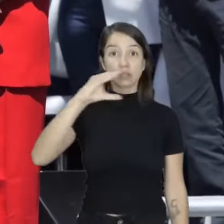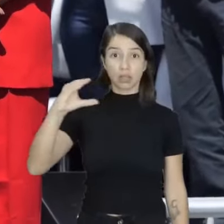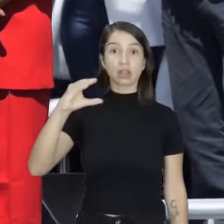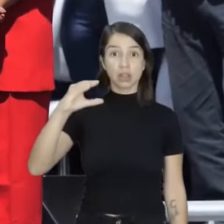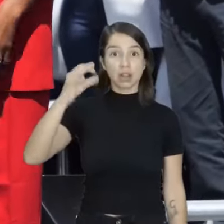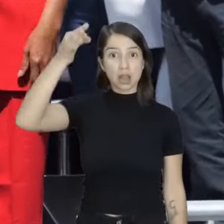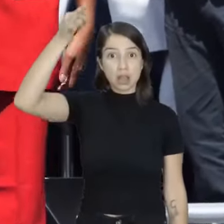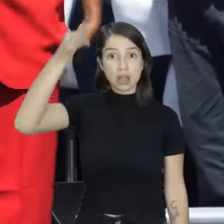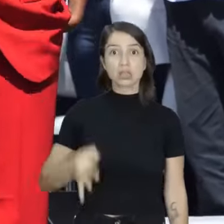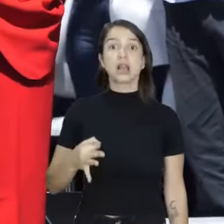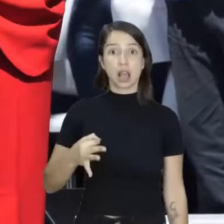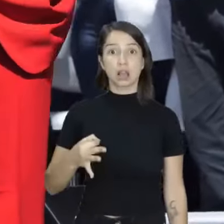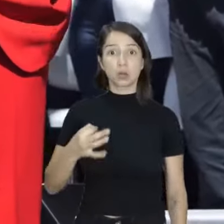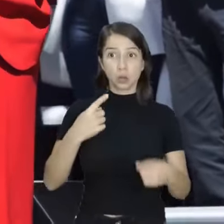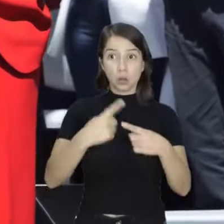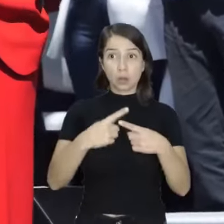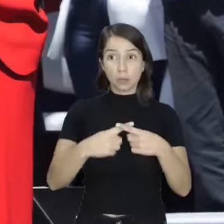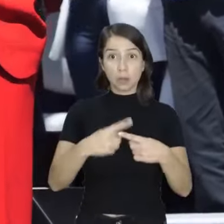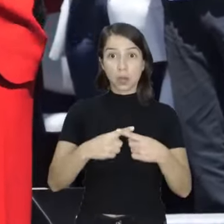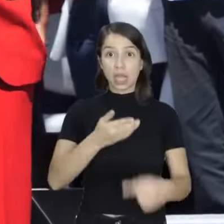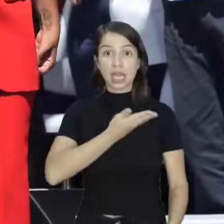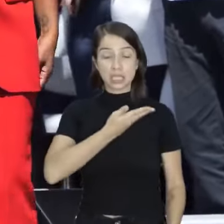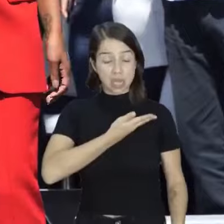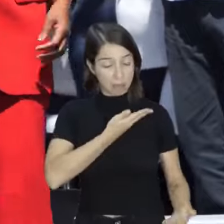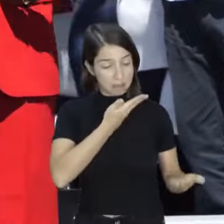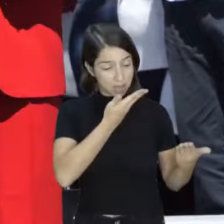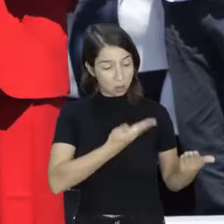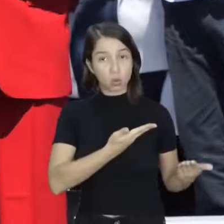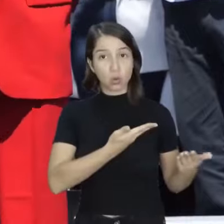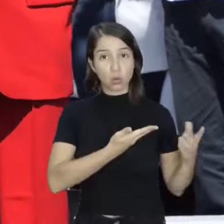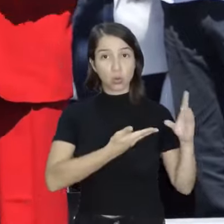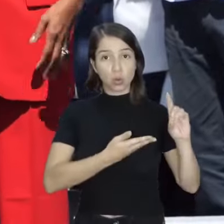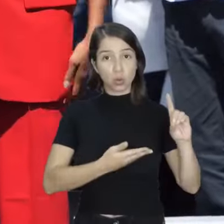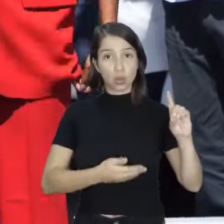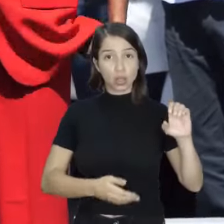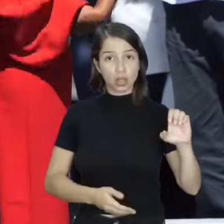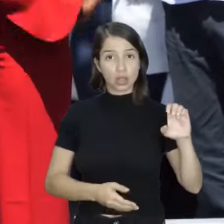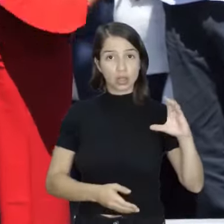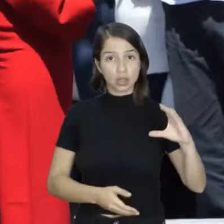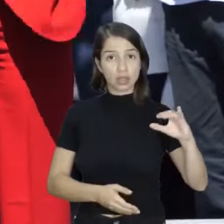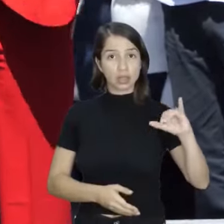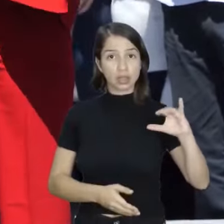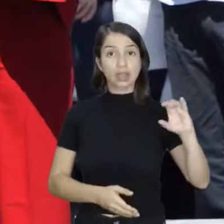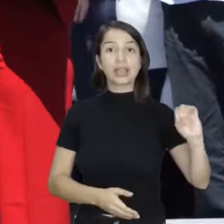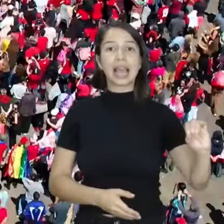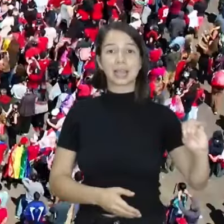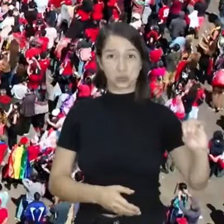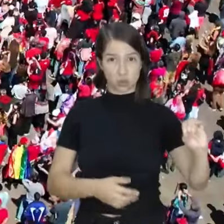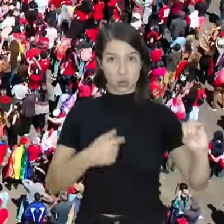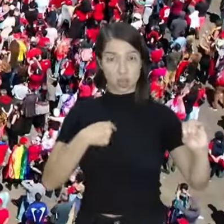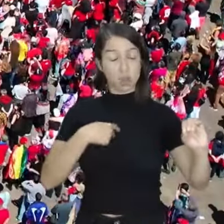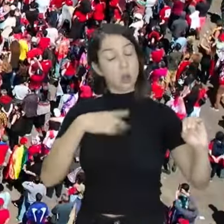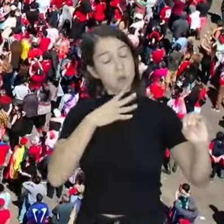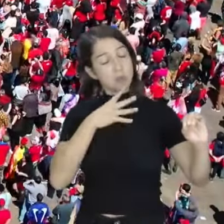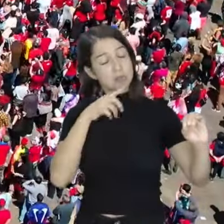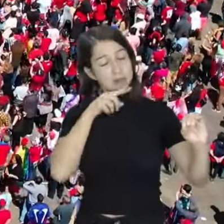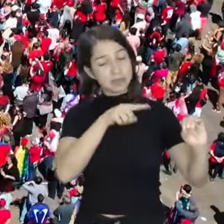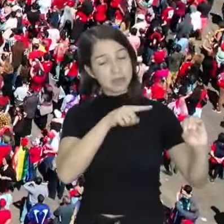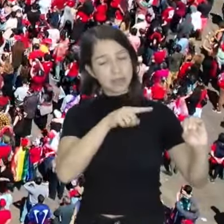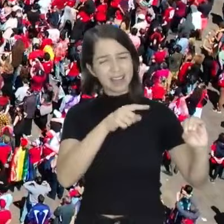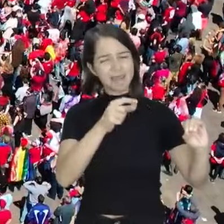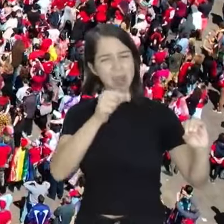aqui, eu conheci o Décio, prefeito de Blumenau. Ele